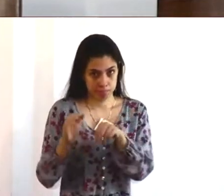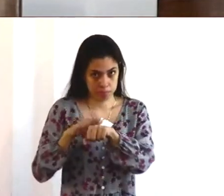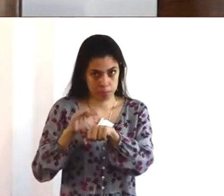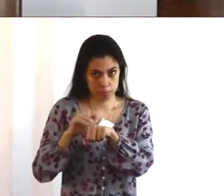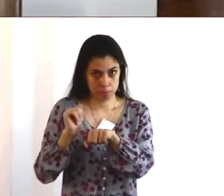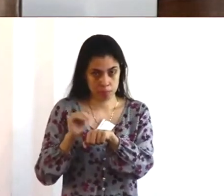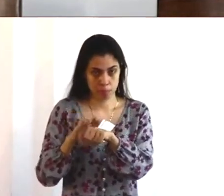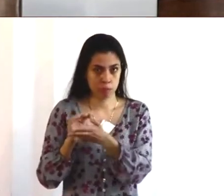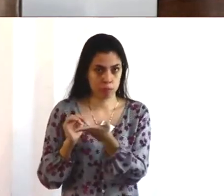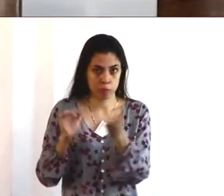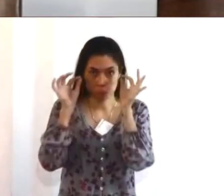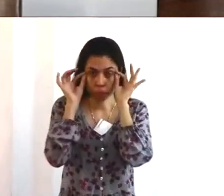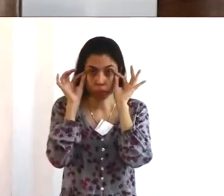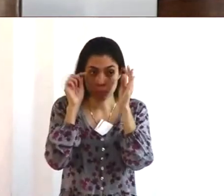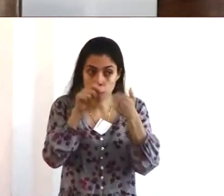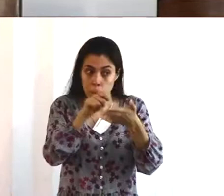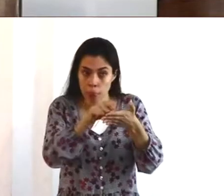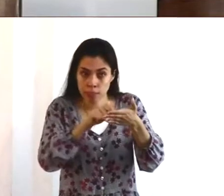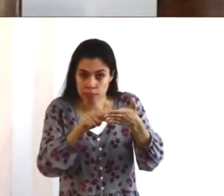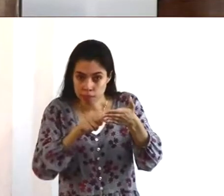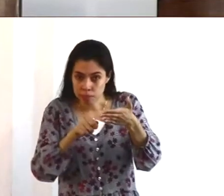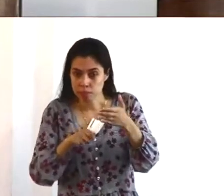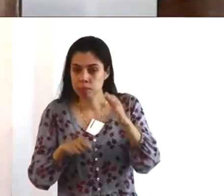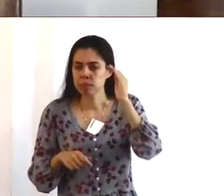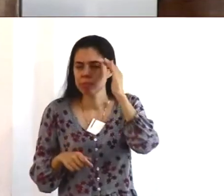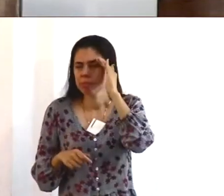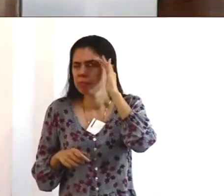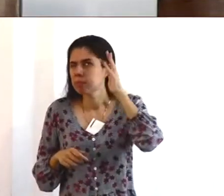criatividade, da sua imaginação.